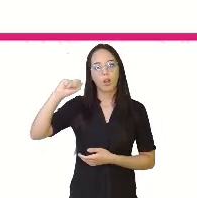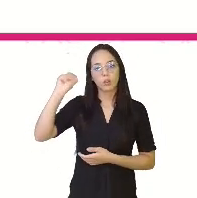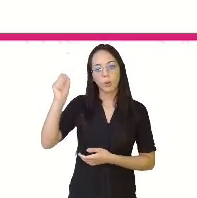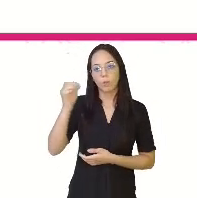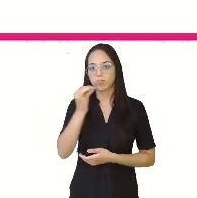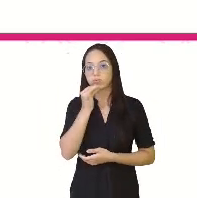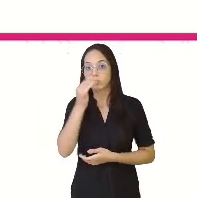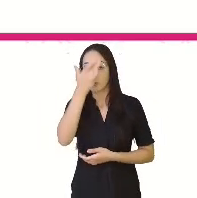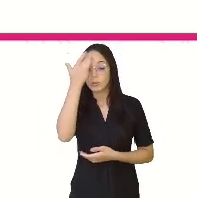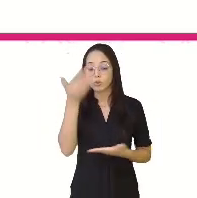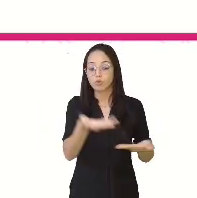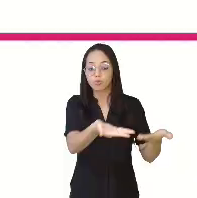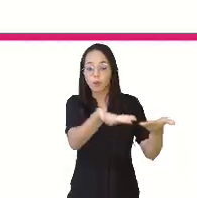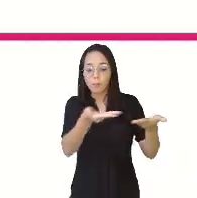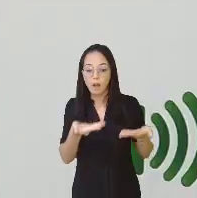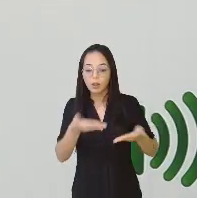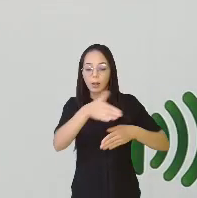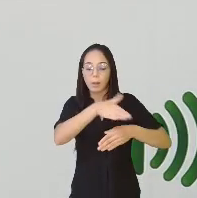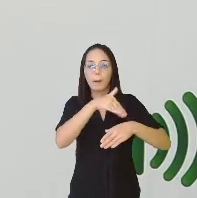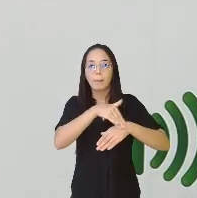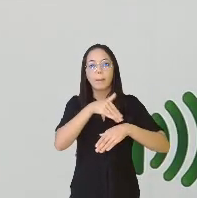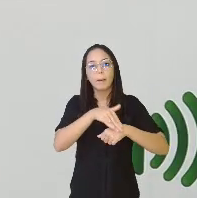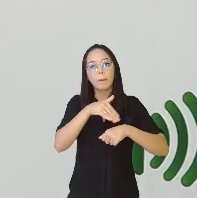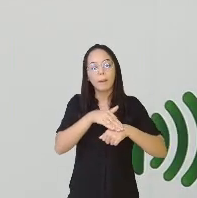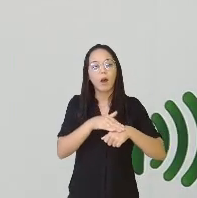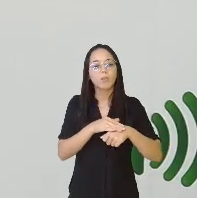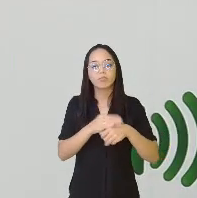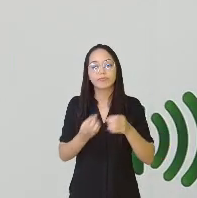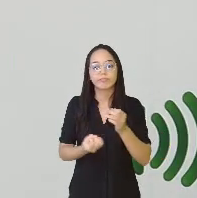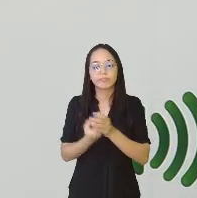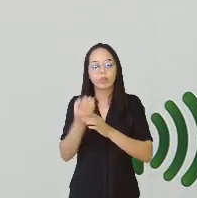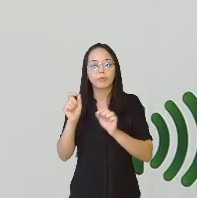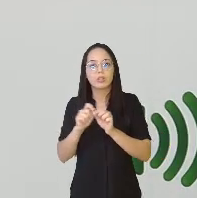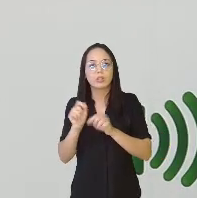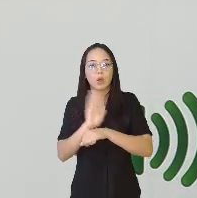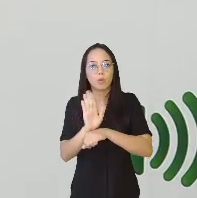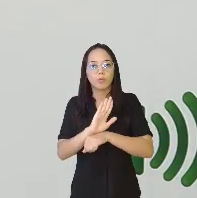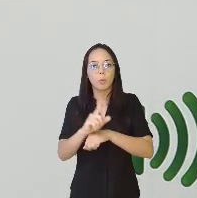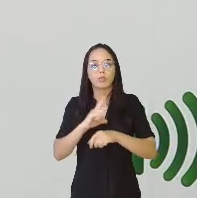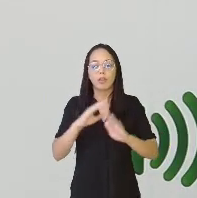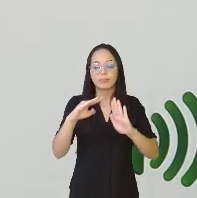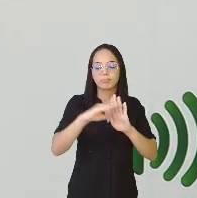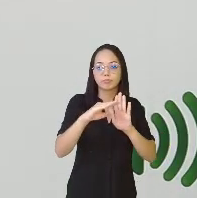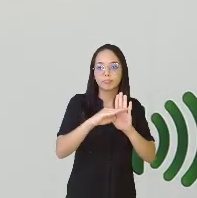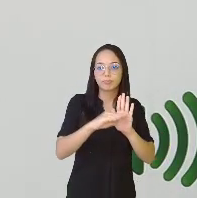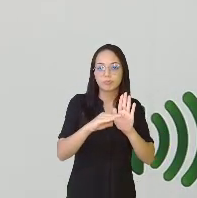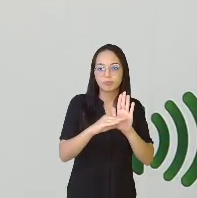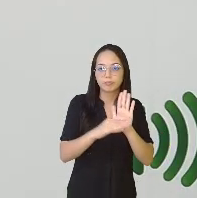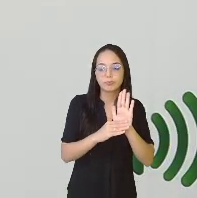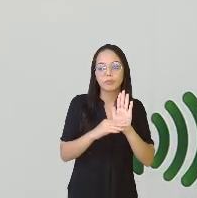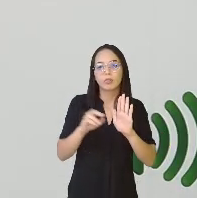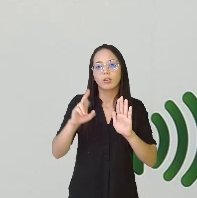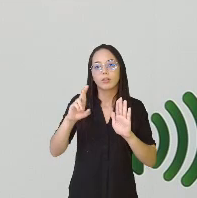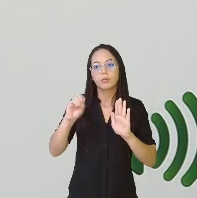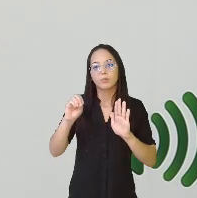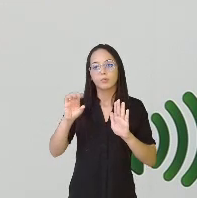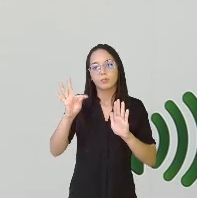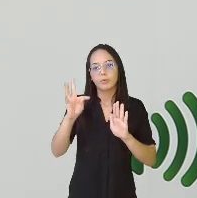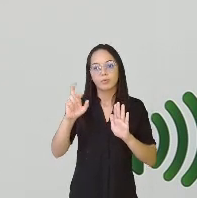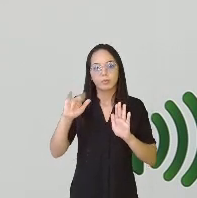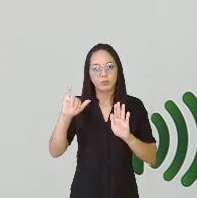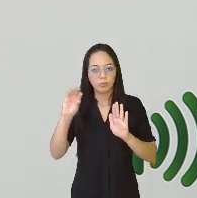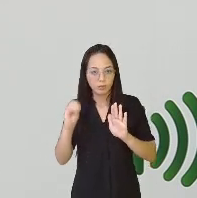é convocada para fazer uma peça, um filme, ela vai receber o que chamamos de roteiro, ele vai estar ali recebendo tudo que vai ter que ser